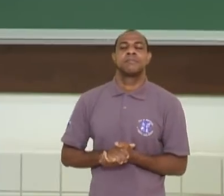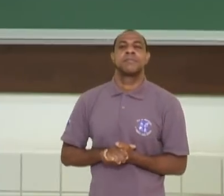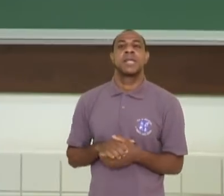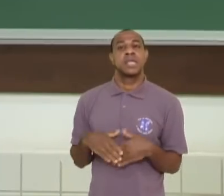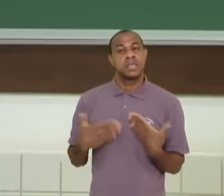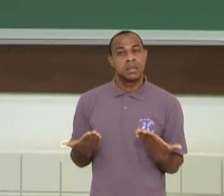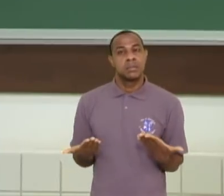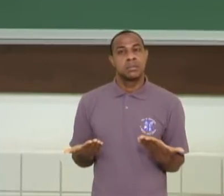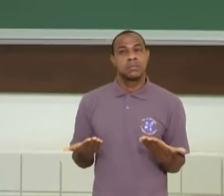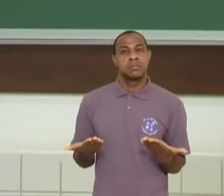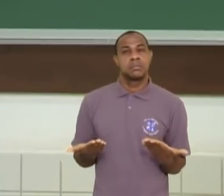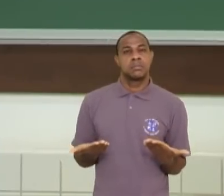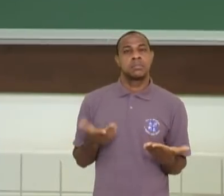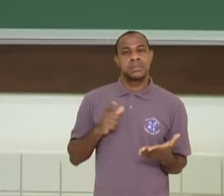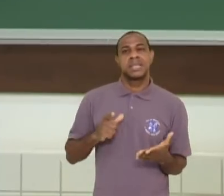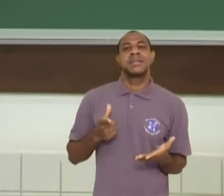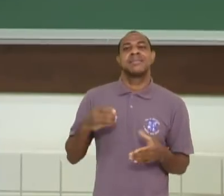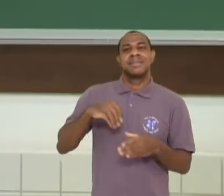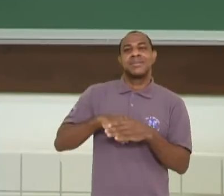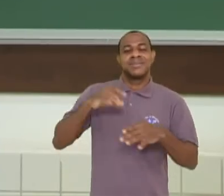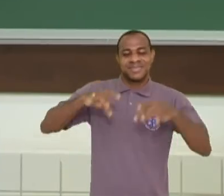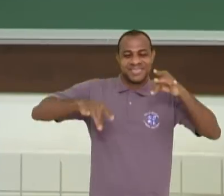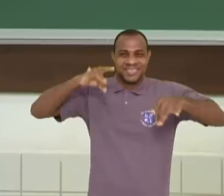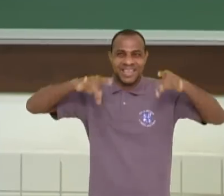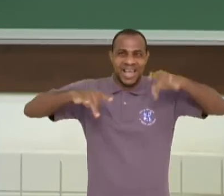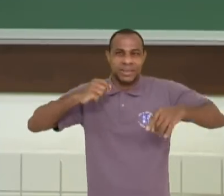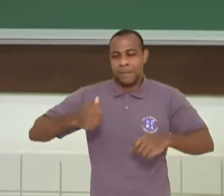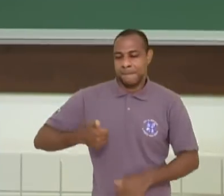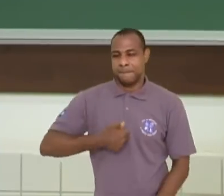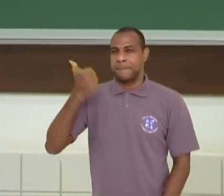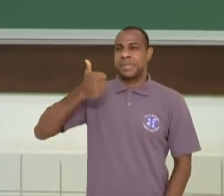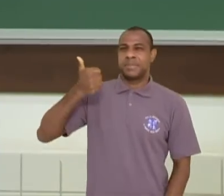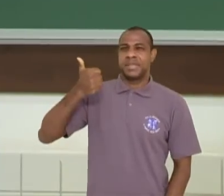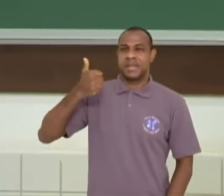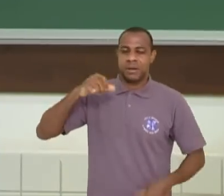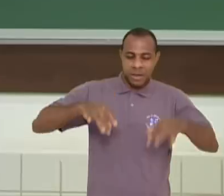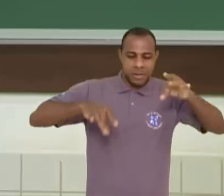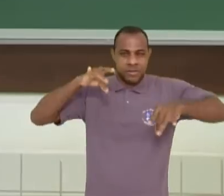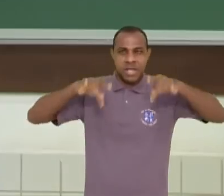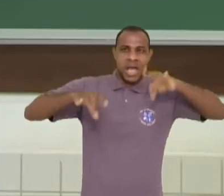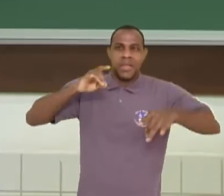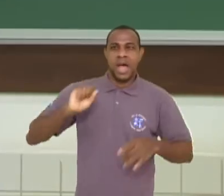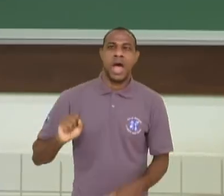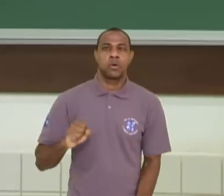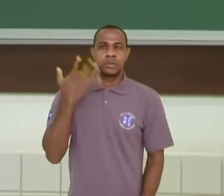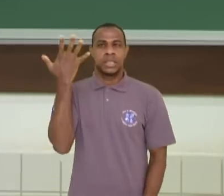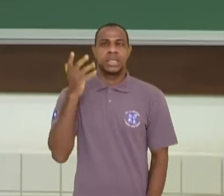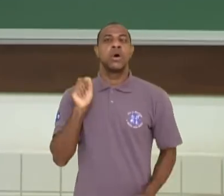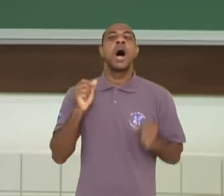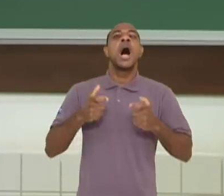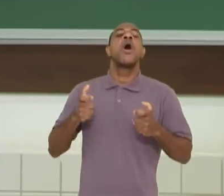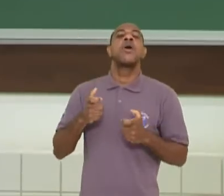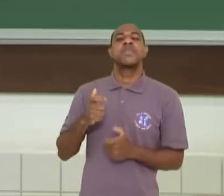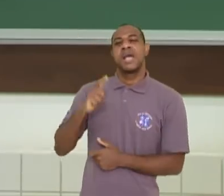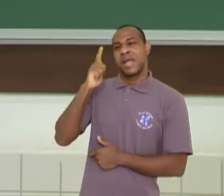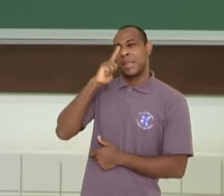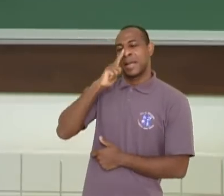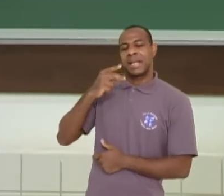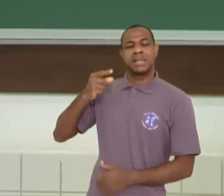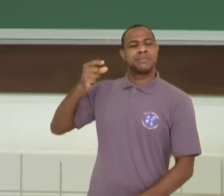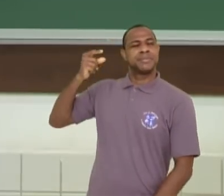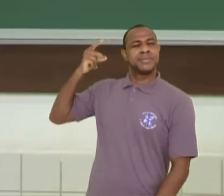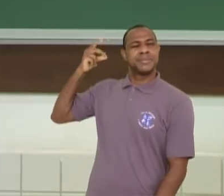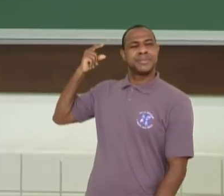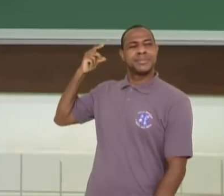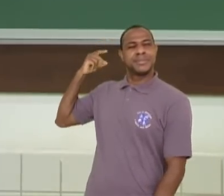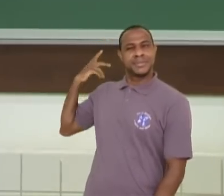então através do teatro, então as primeiras apresentações teatrais acabaram ocorrendo na Grécia Antiga, né? Então da onde vem a